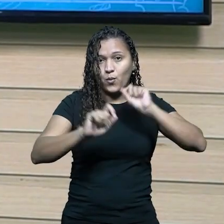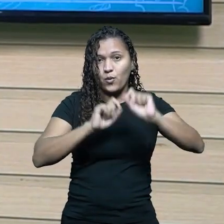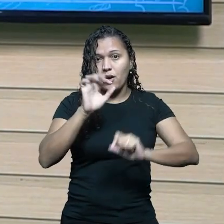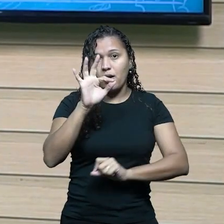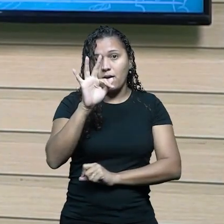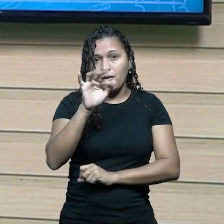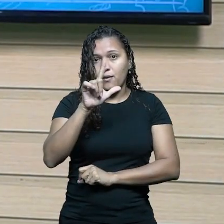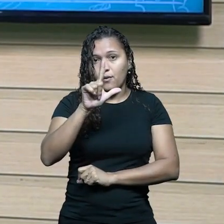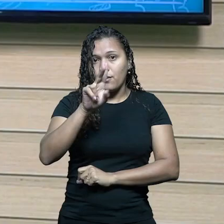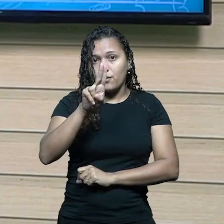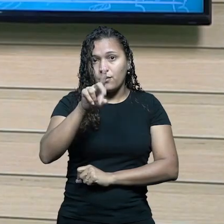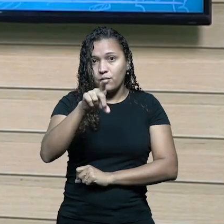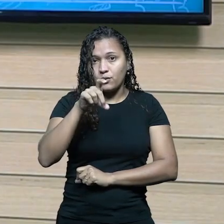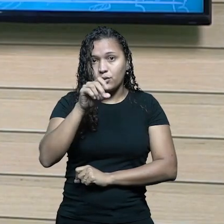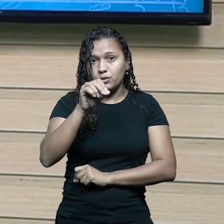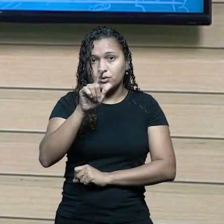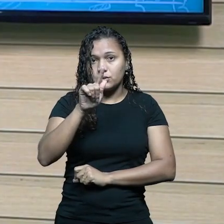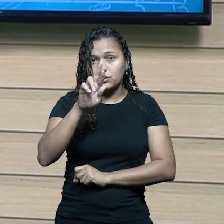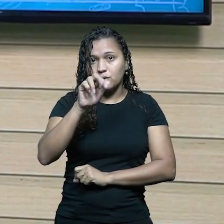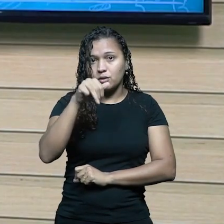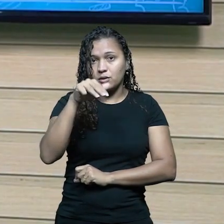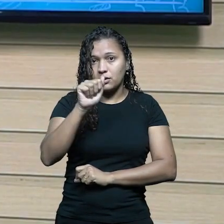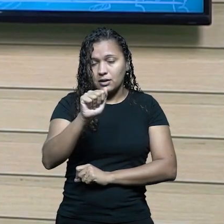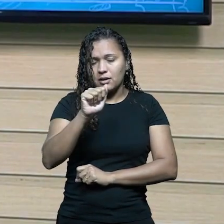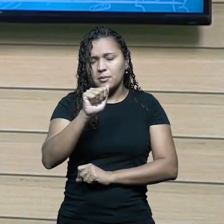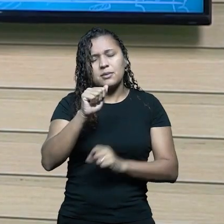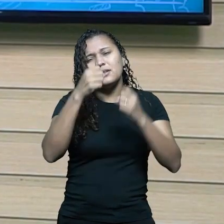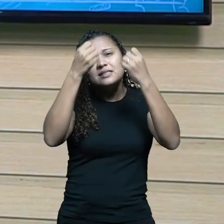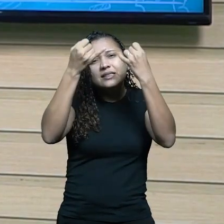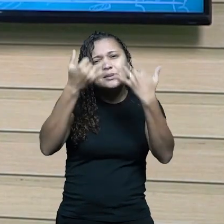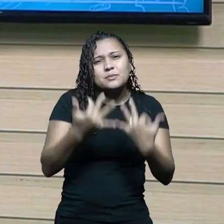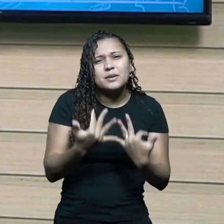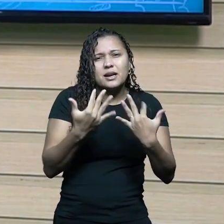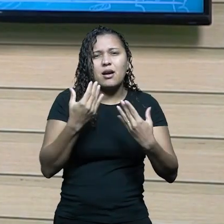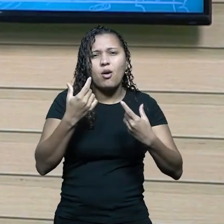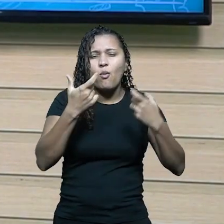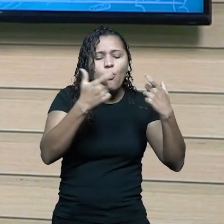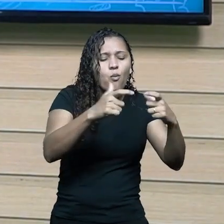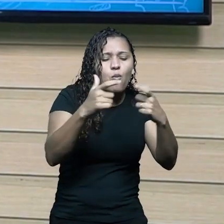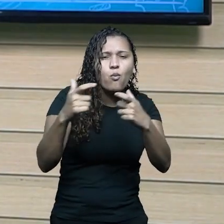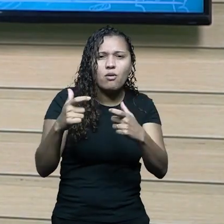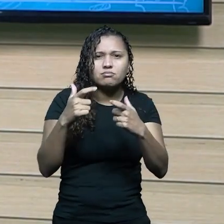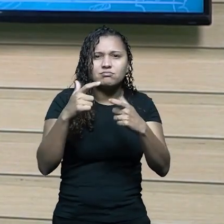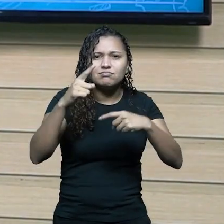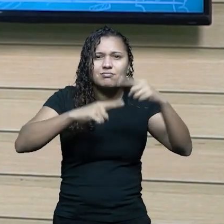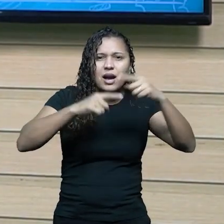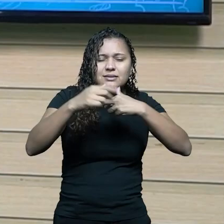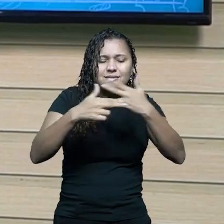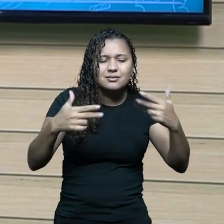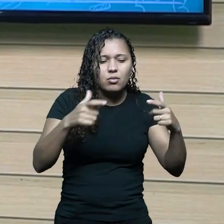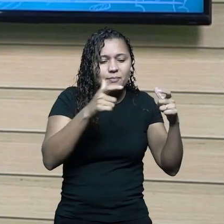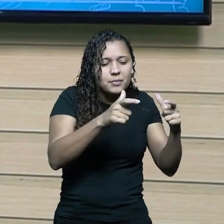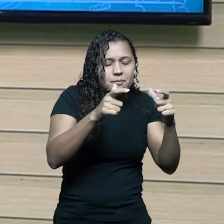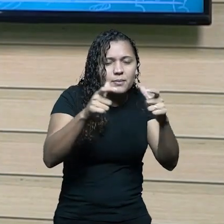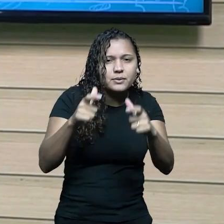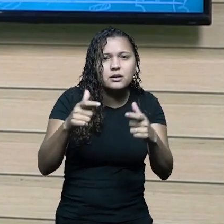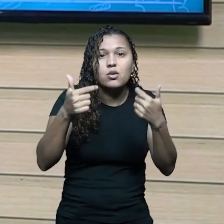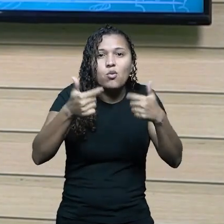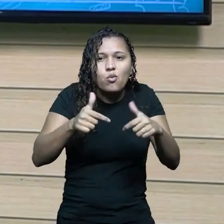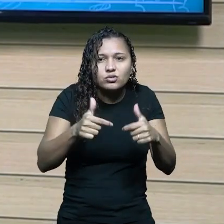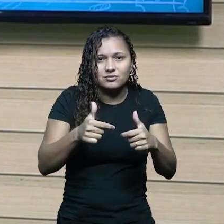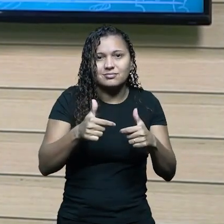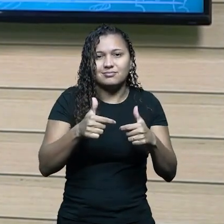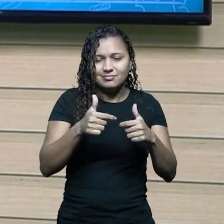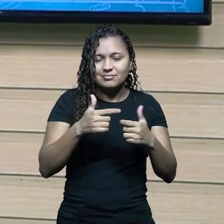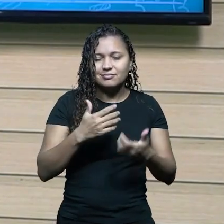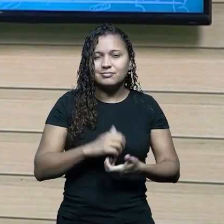no fluxograma, detalhado e explicando a função e a posição de cada um daqueles elementos, que vai estar